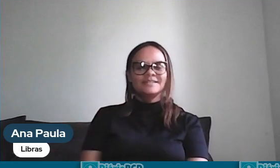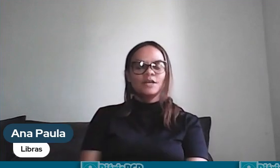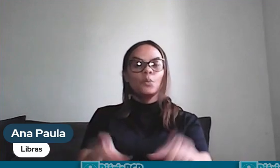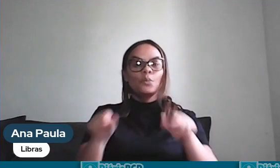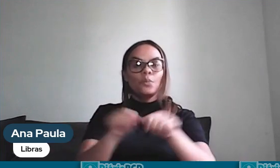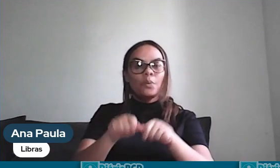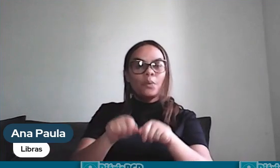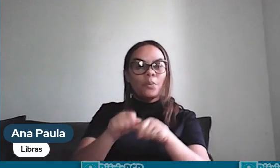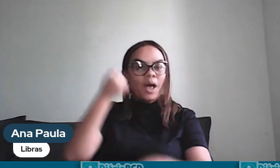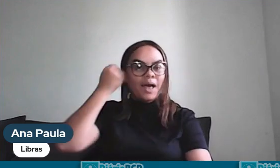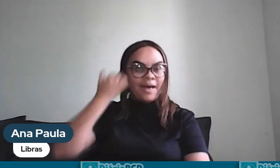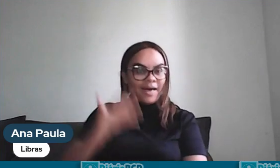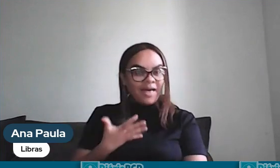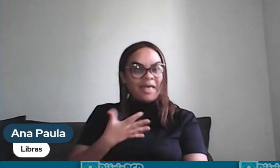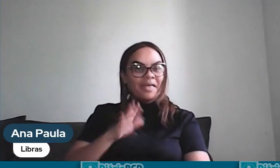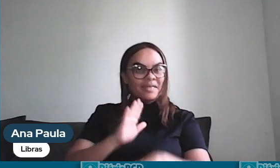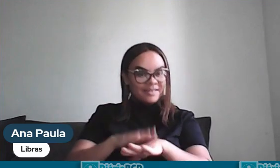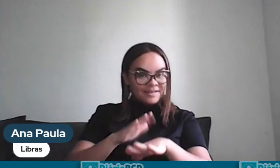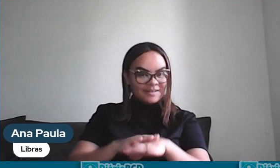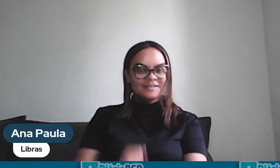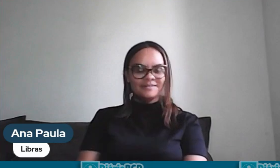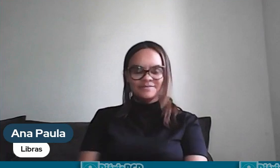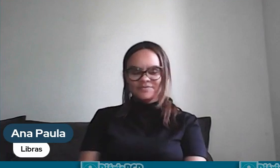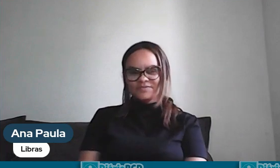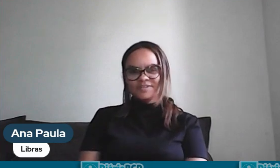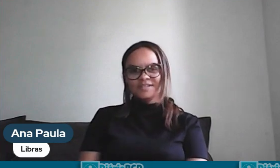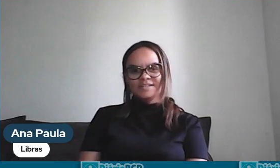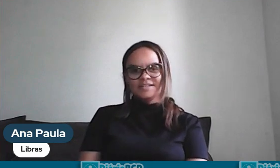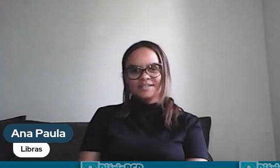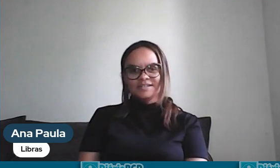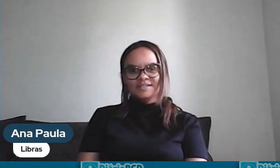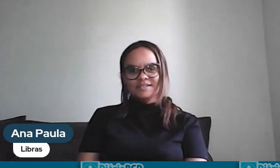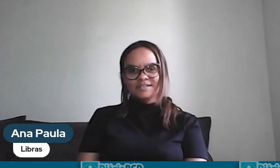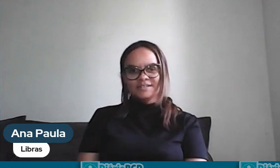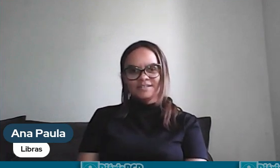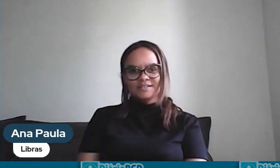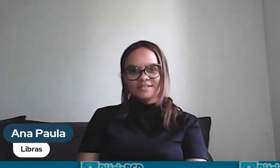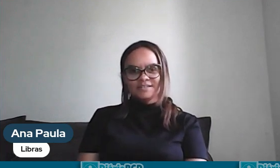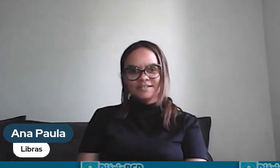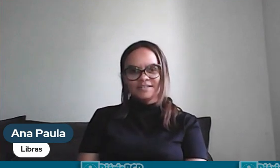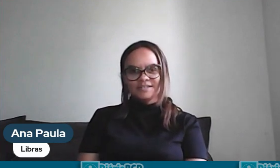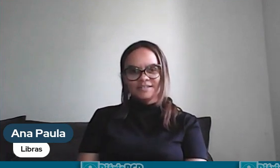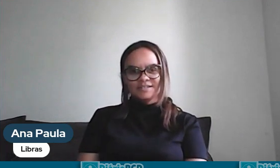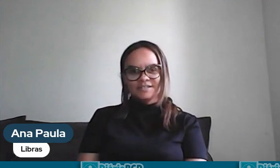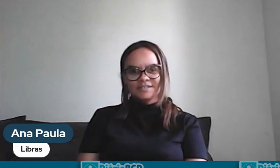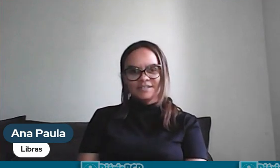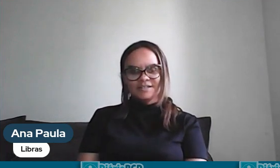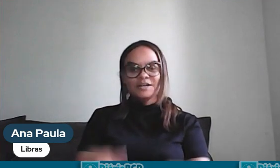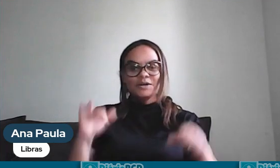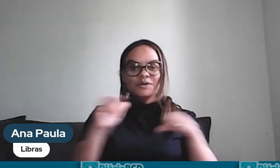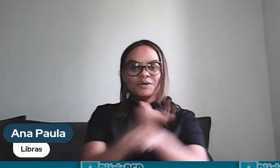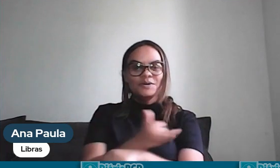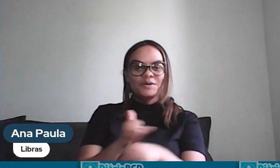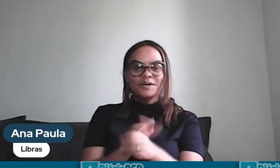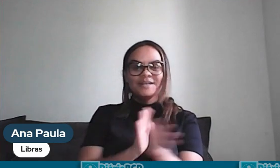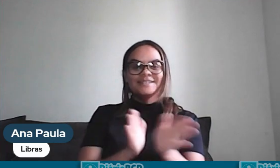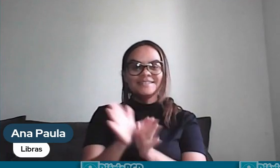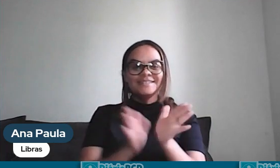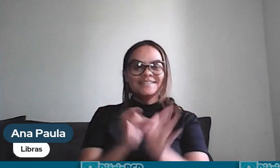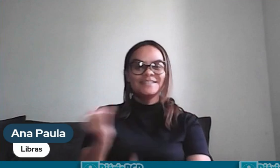para fazer a sua audiodescrição, doutora. Sem dúvida, um dos recursos de acessibilidade extremamente